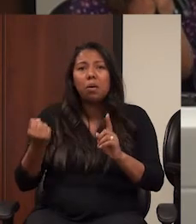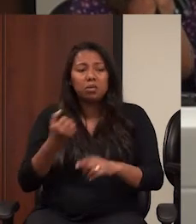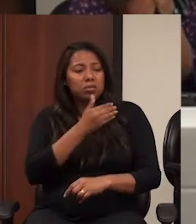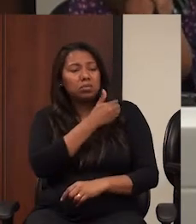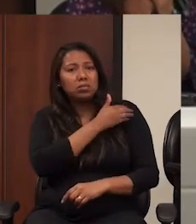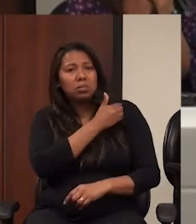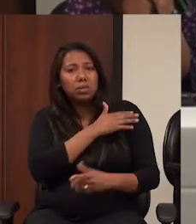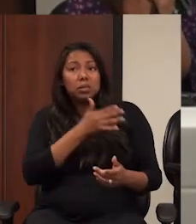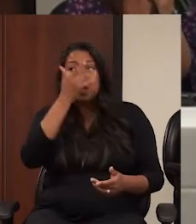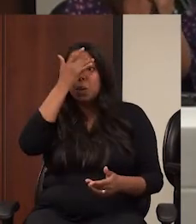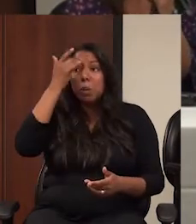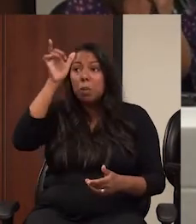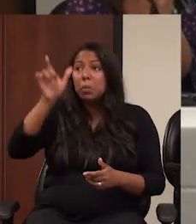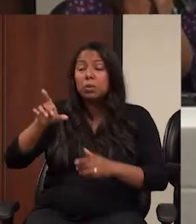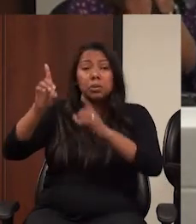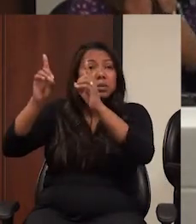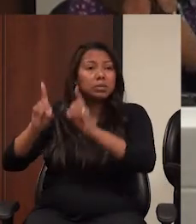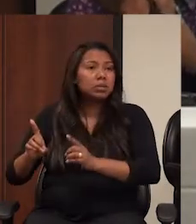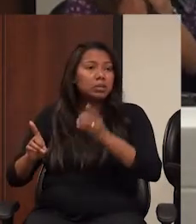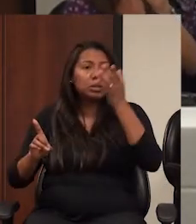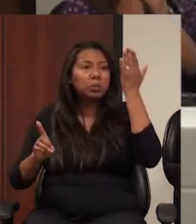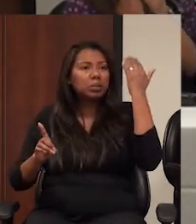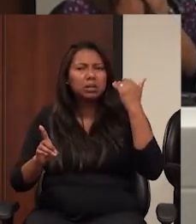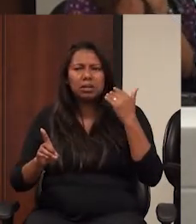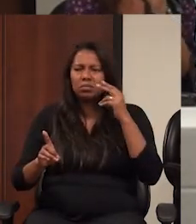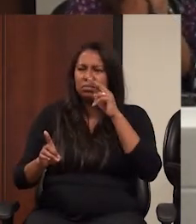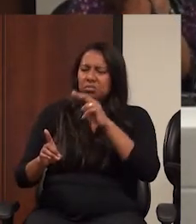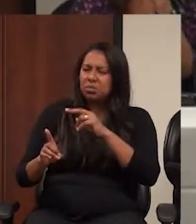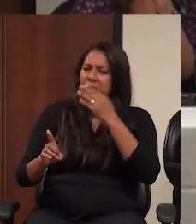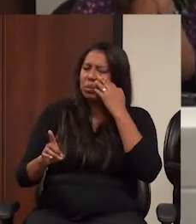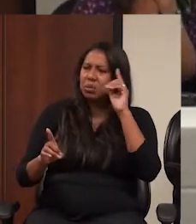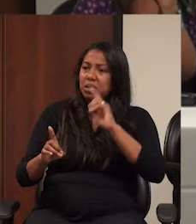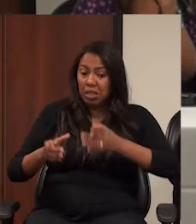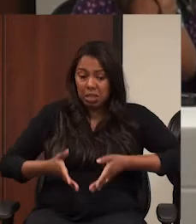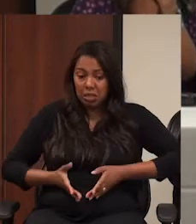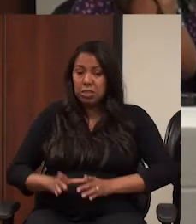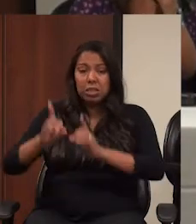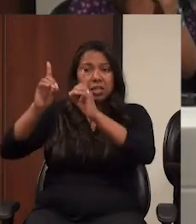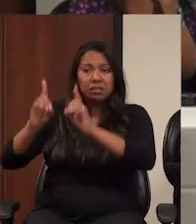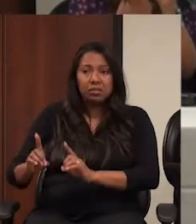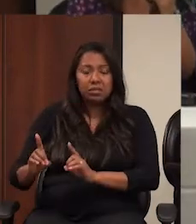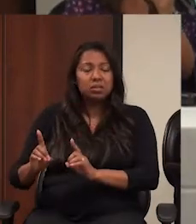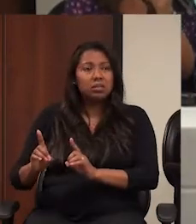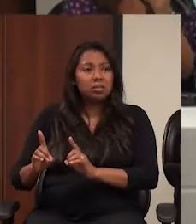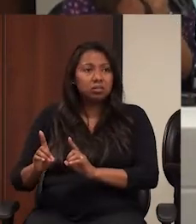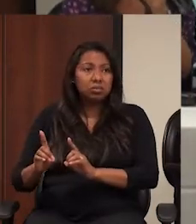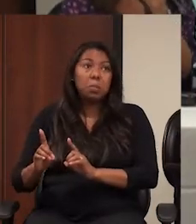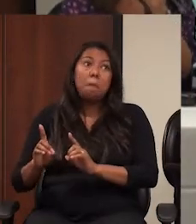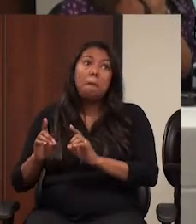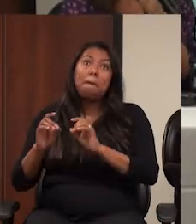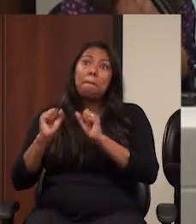com deficiência, primeiro elas não eram compreendidas, né, quando nasciam com alguma deficiência, elas poderiam